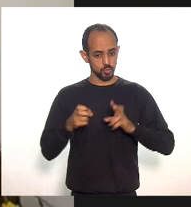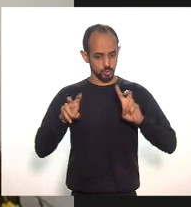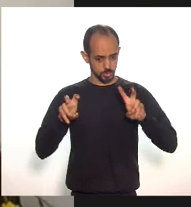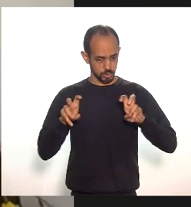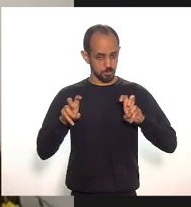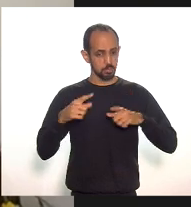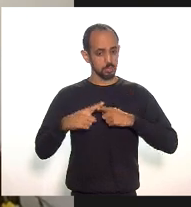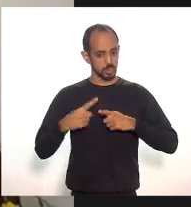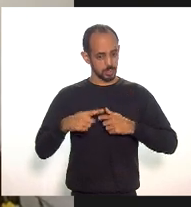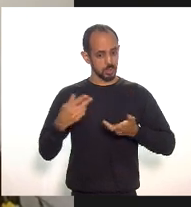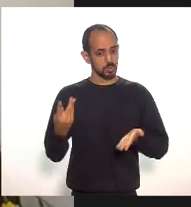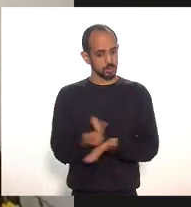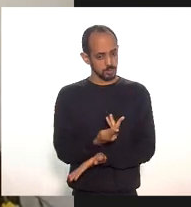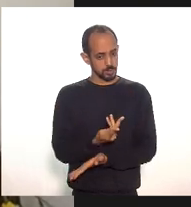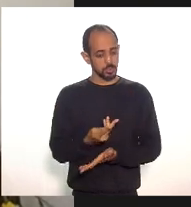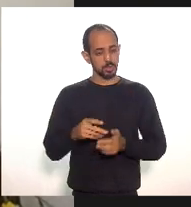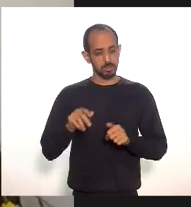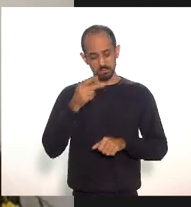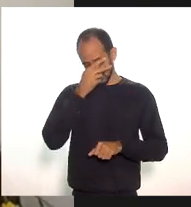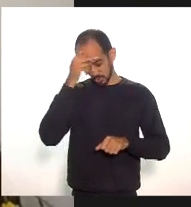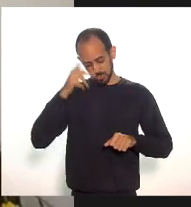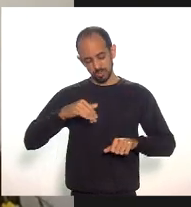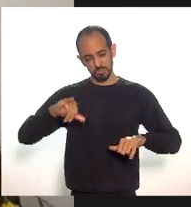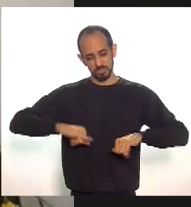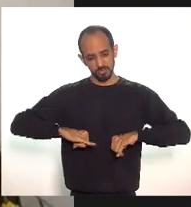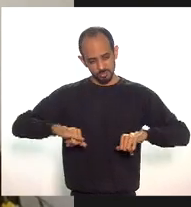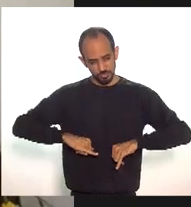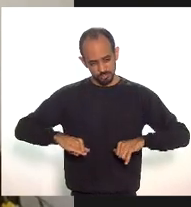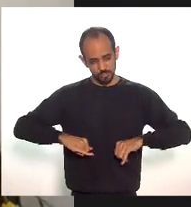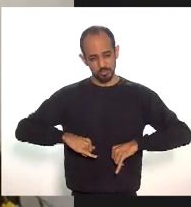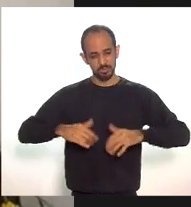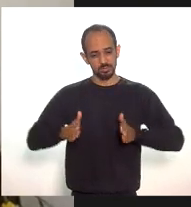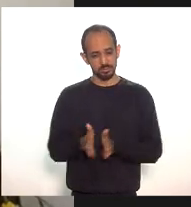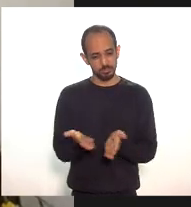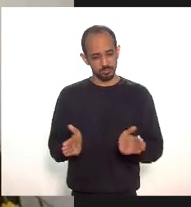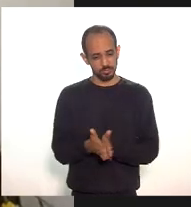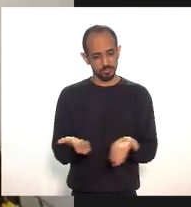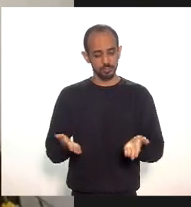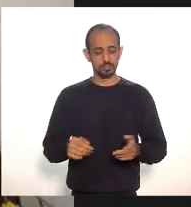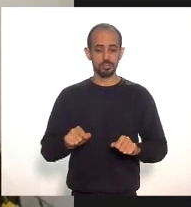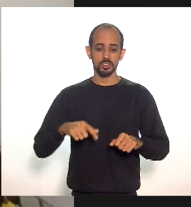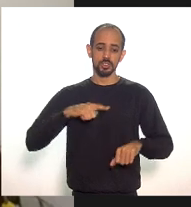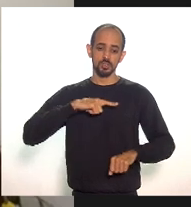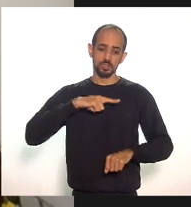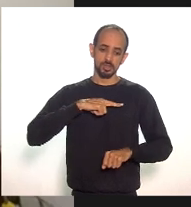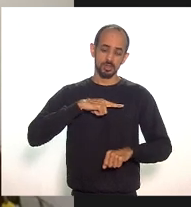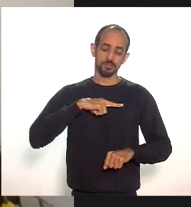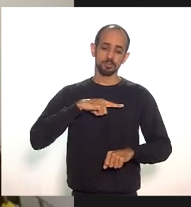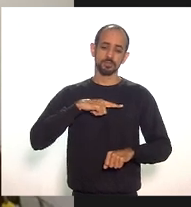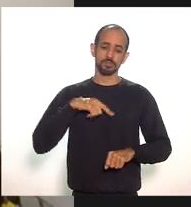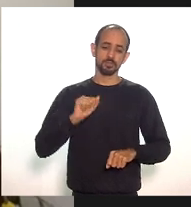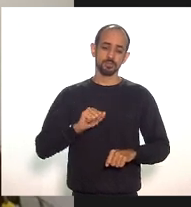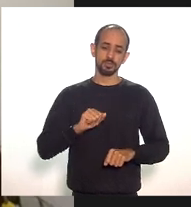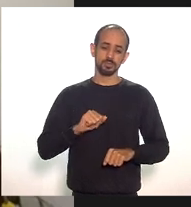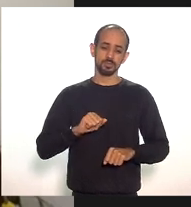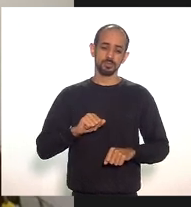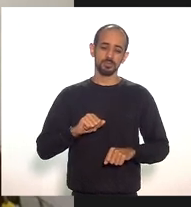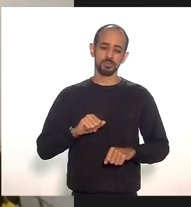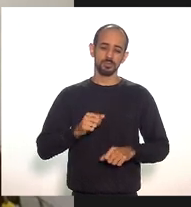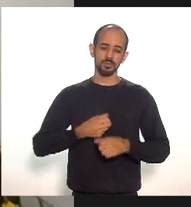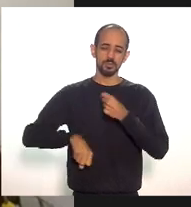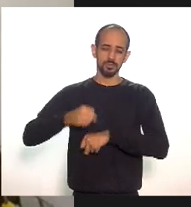as pessoas vivendo abaixo da linha da pobreza a gente teve em uma situação no ano passado né que